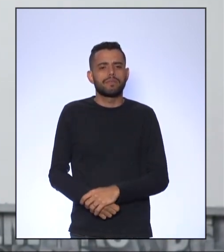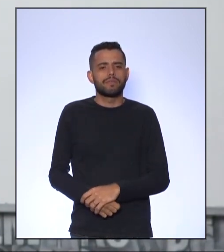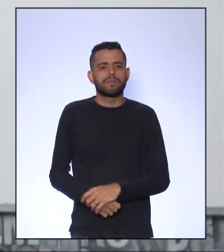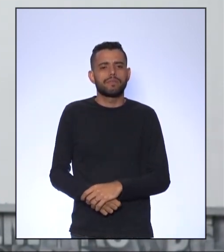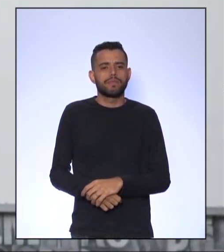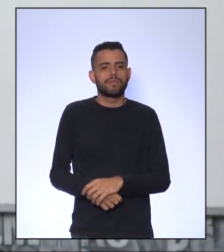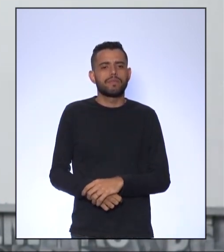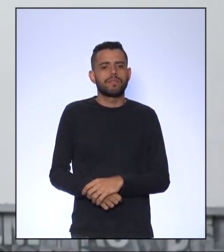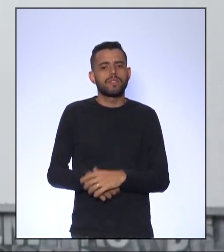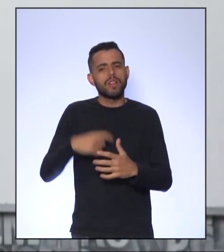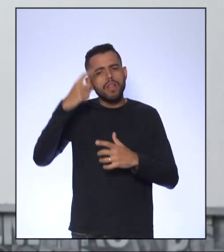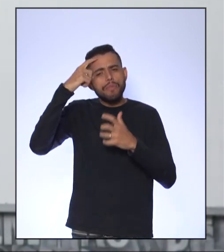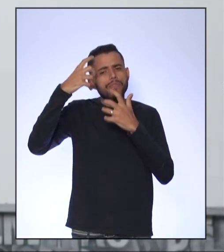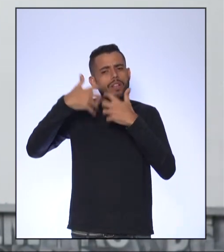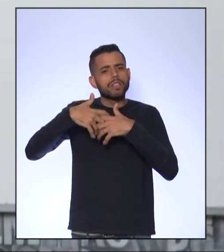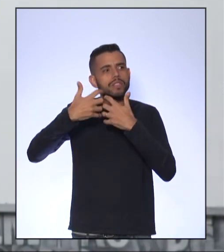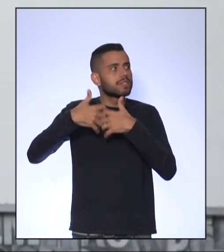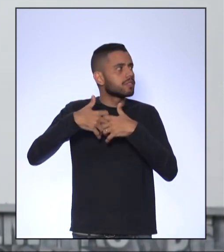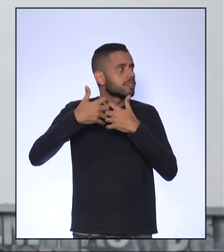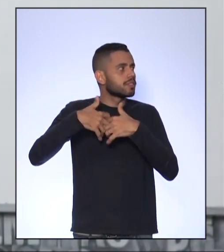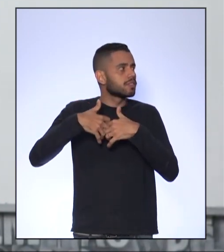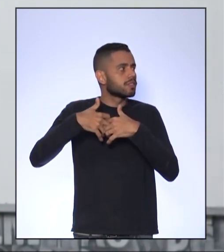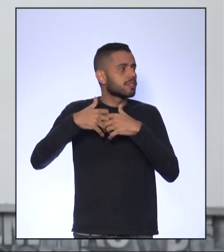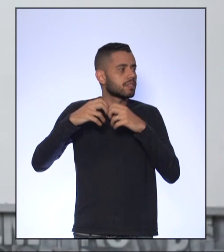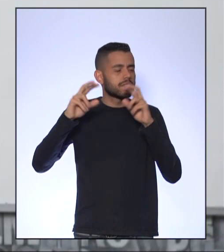sobre o